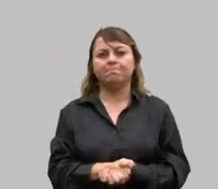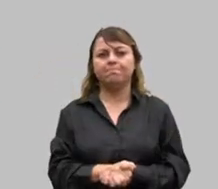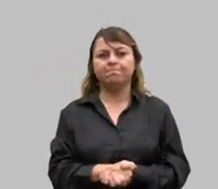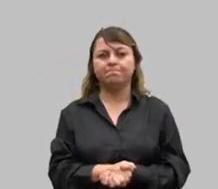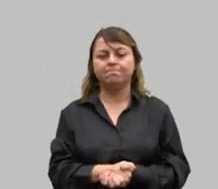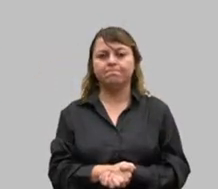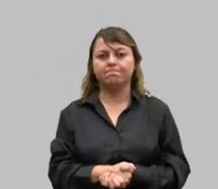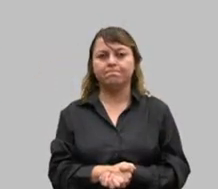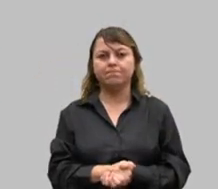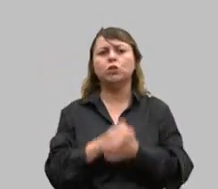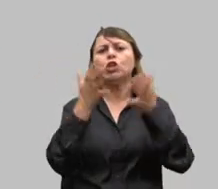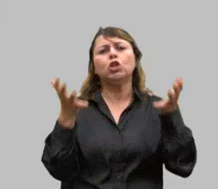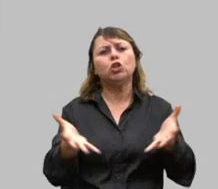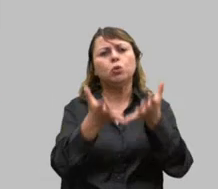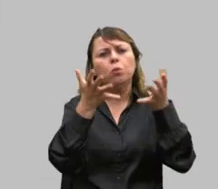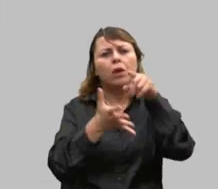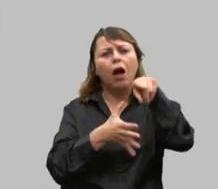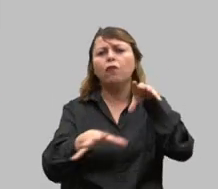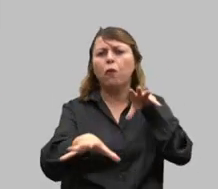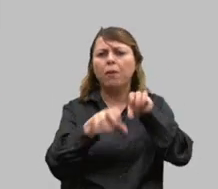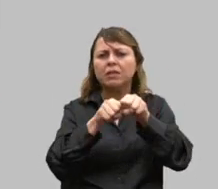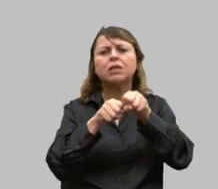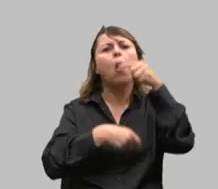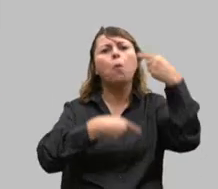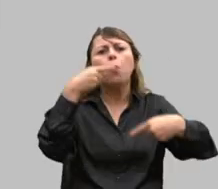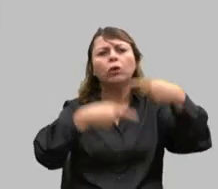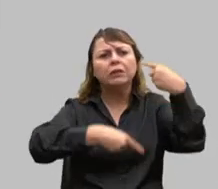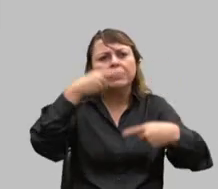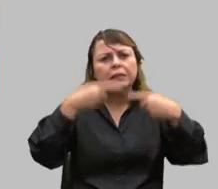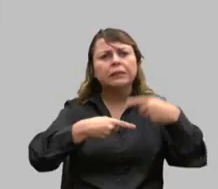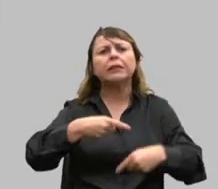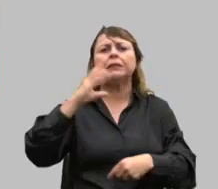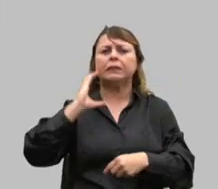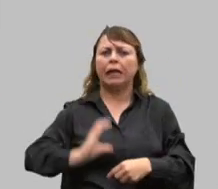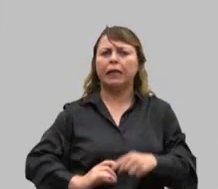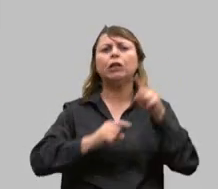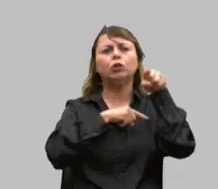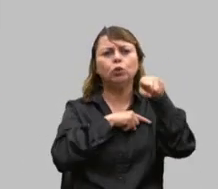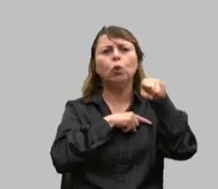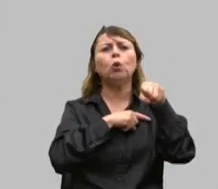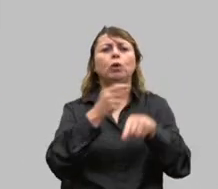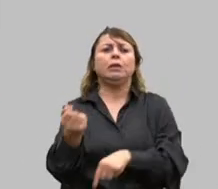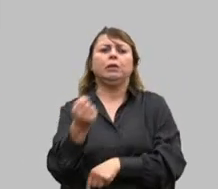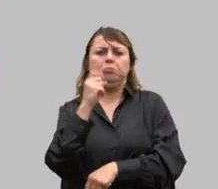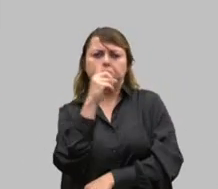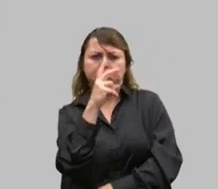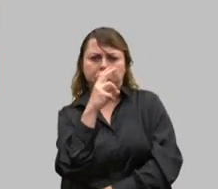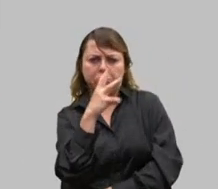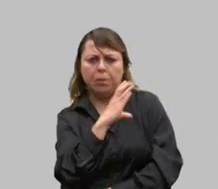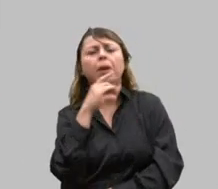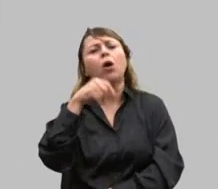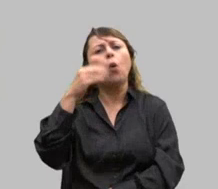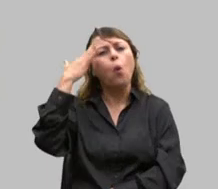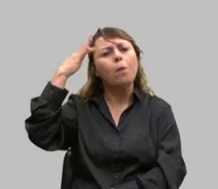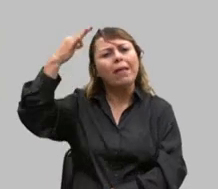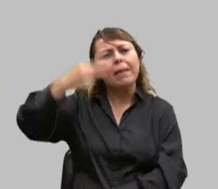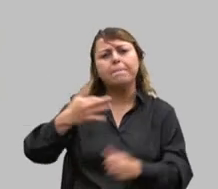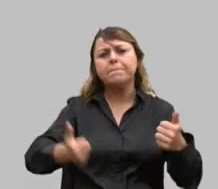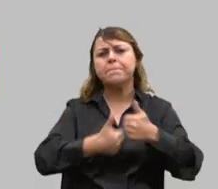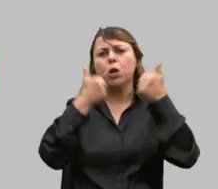estimular a formação política e cidadã de estudantes do ensino médio para compreender melhor a organização